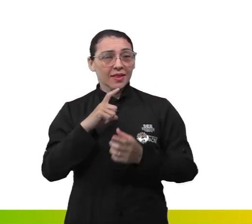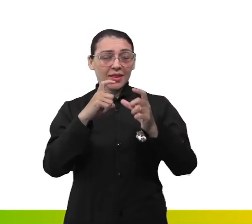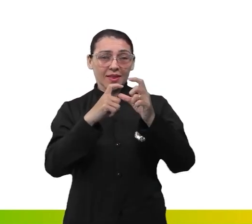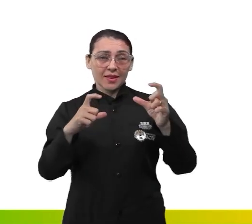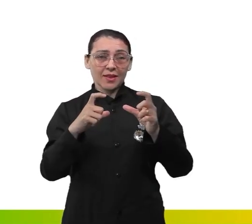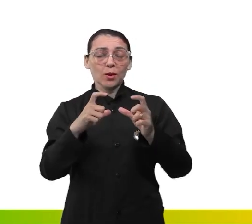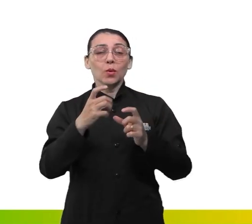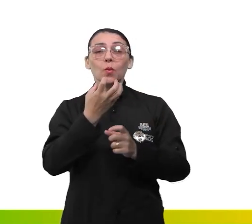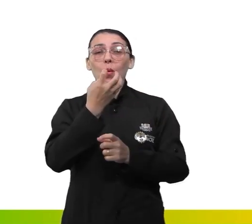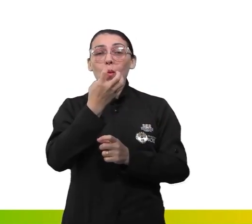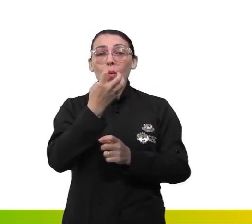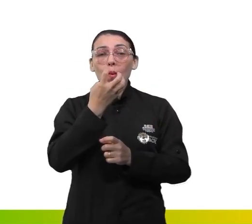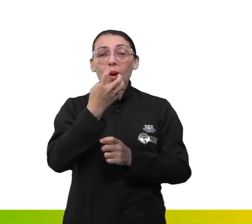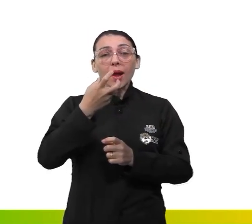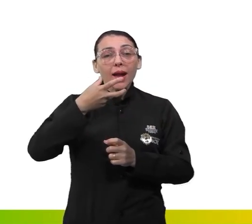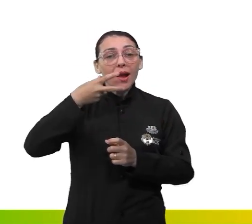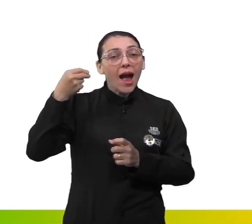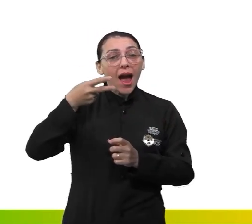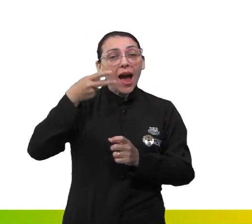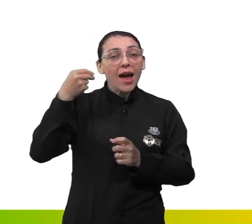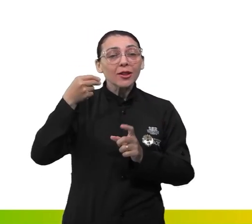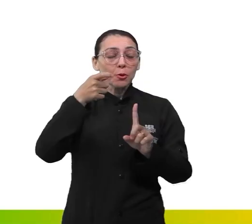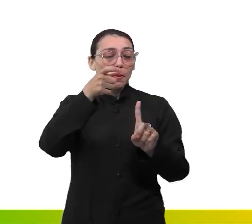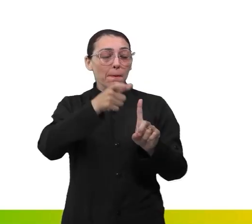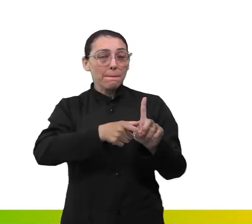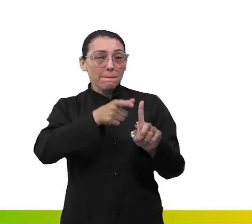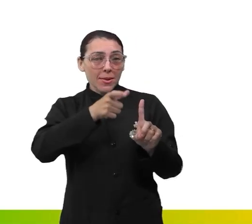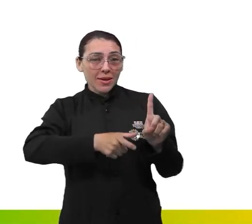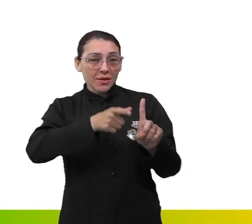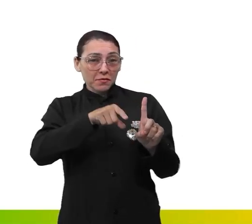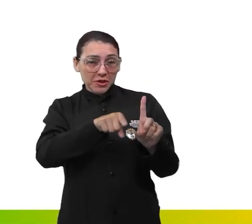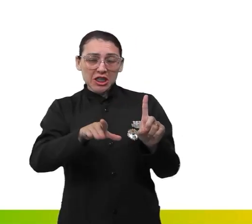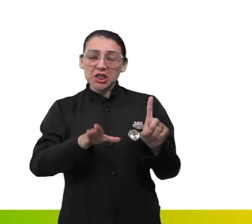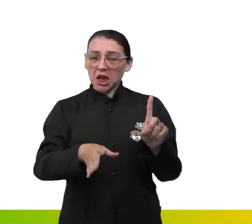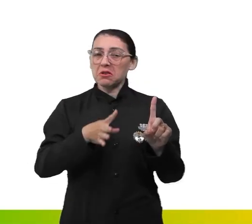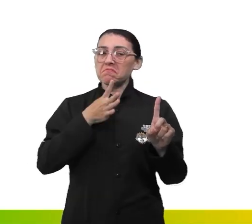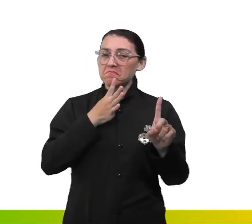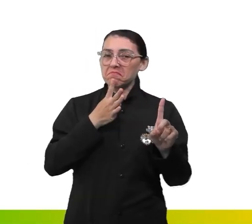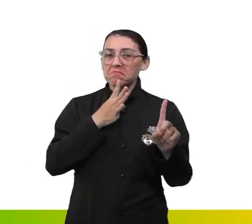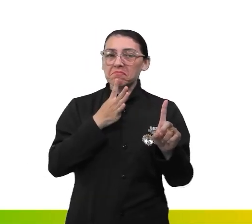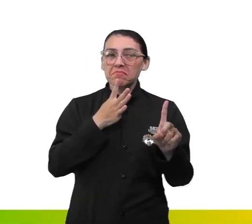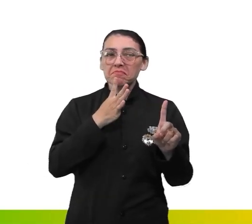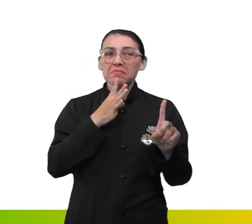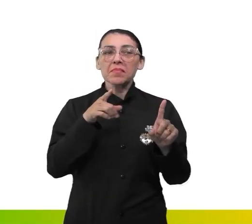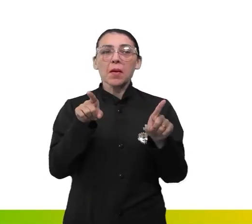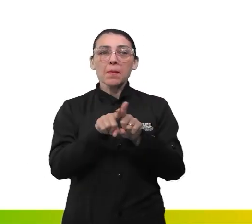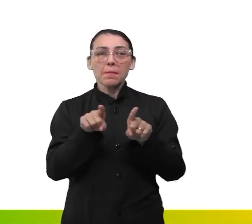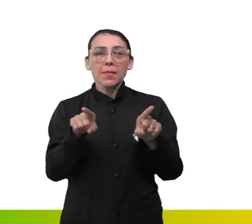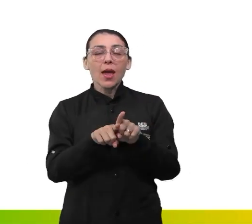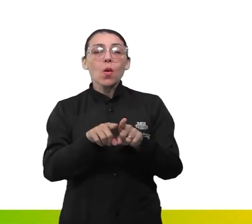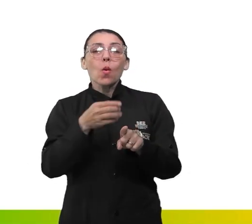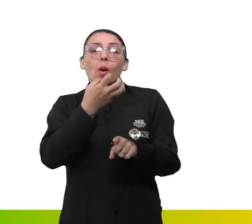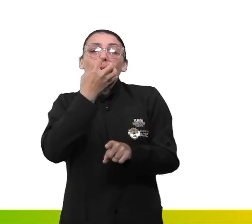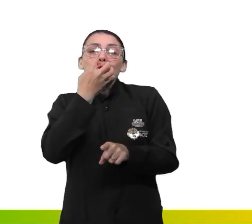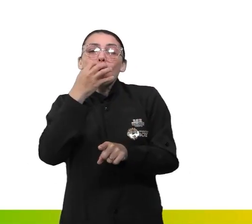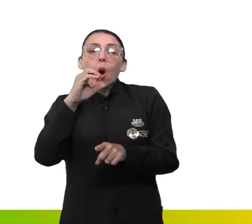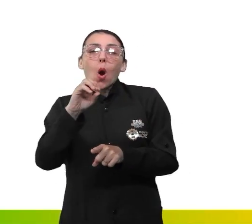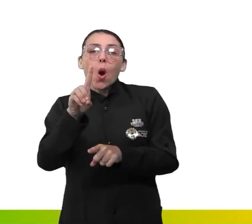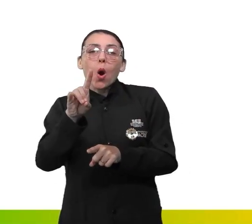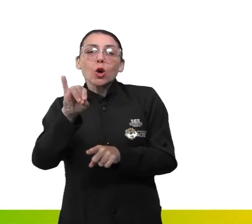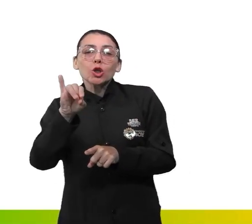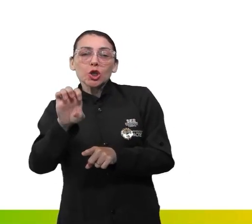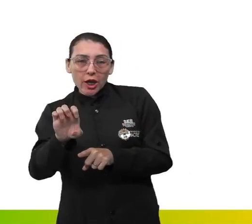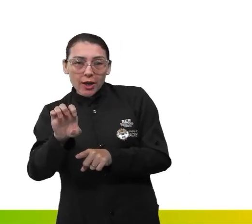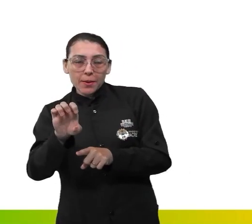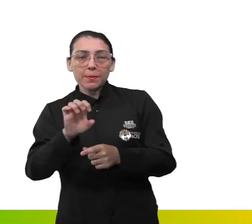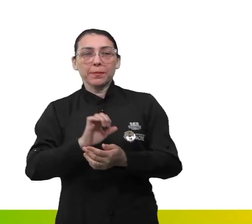de Garfield, deve ser um personagem que provavelmente vocês já conhecem. E aqui ele começa a tirinha falando com um